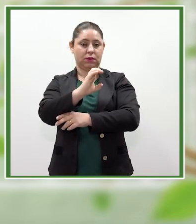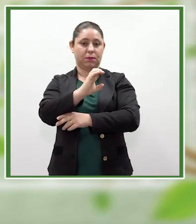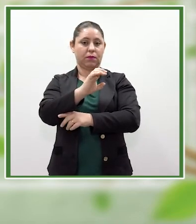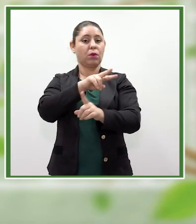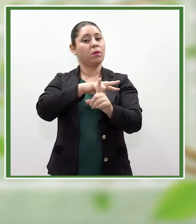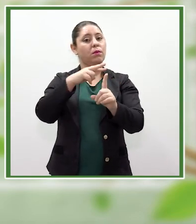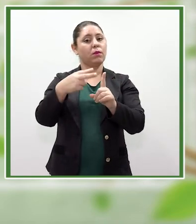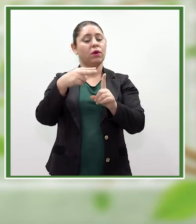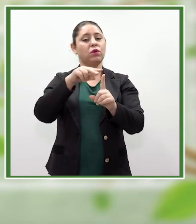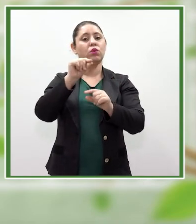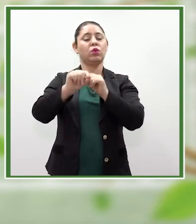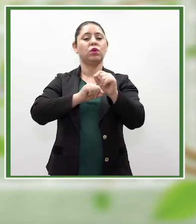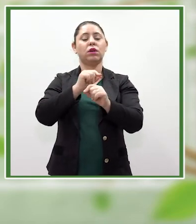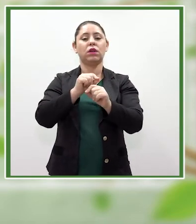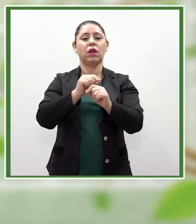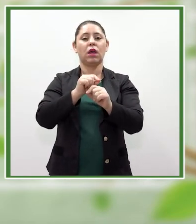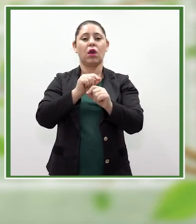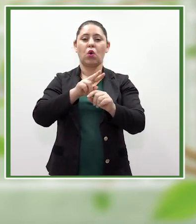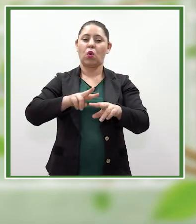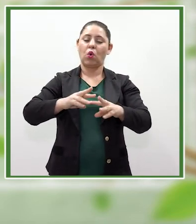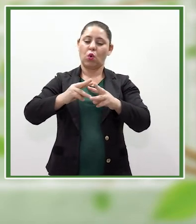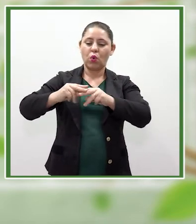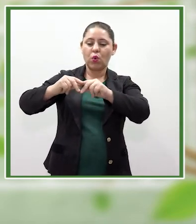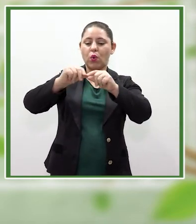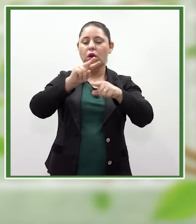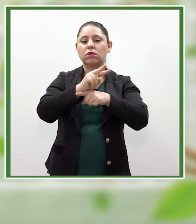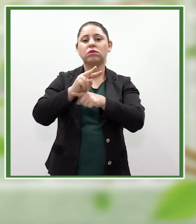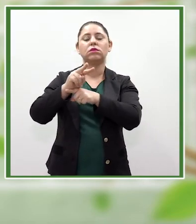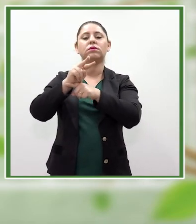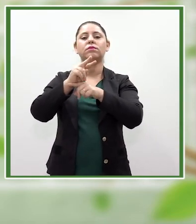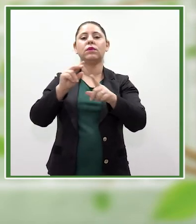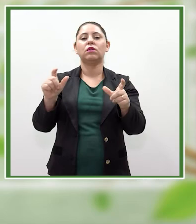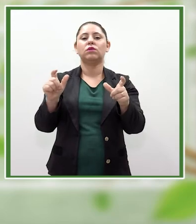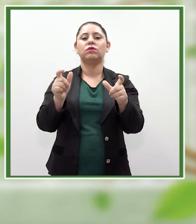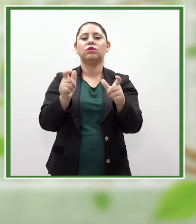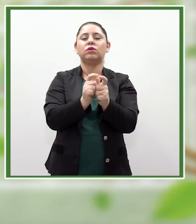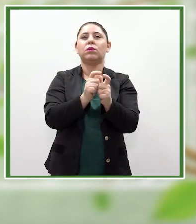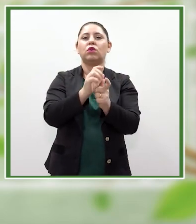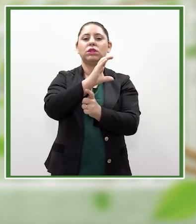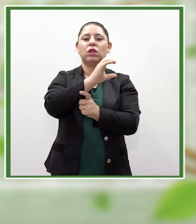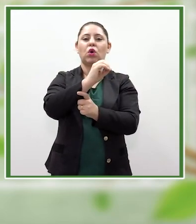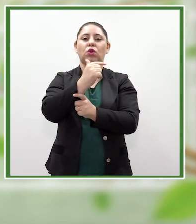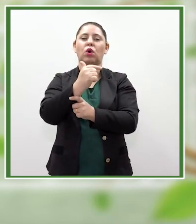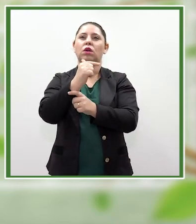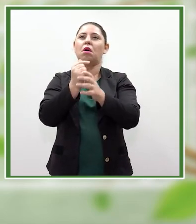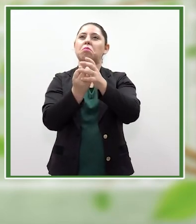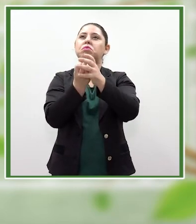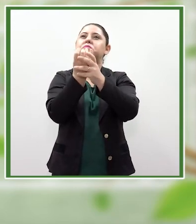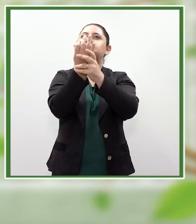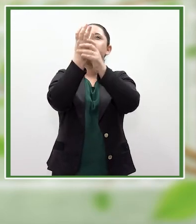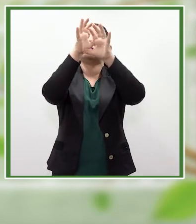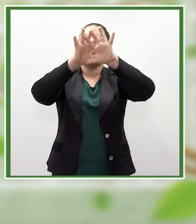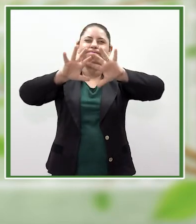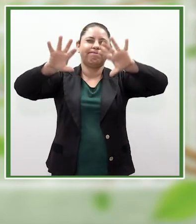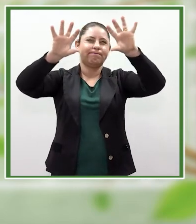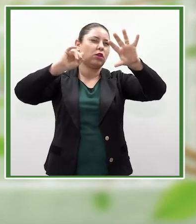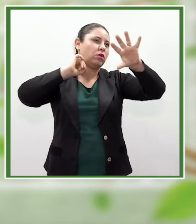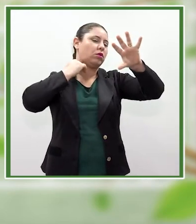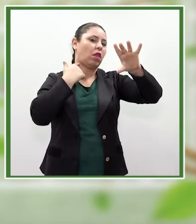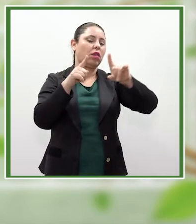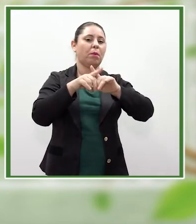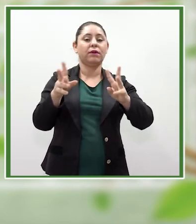tecnologias ABC, né? Numa perspectiva de poupa terra e numa perspectiva de diminuição das emissões e de